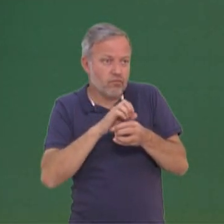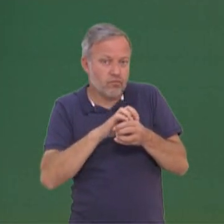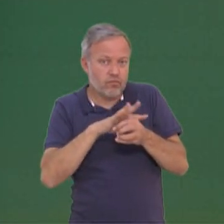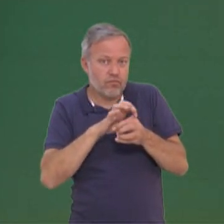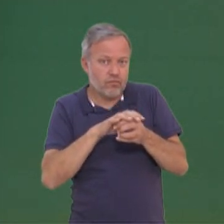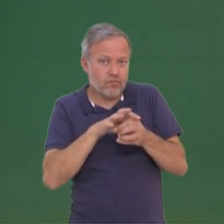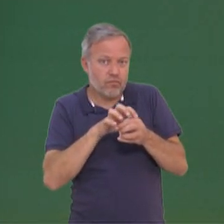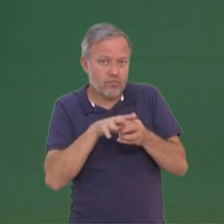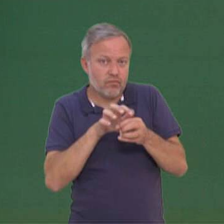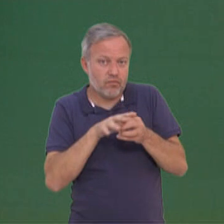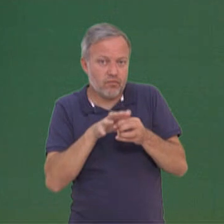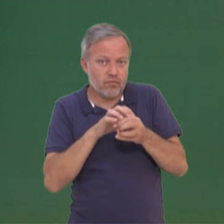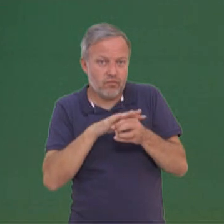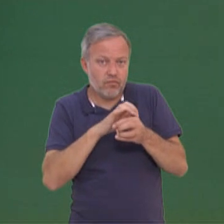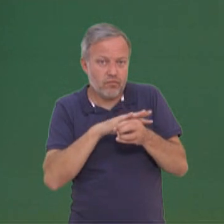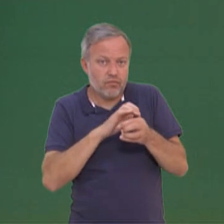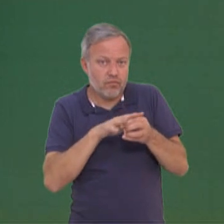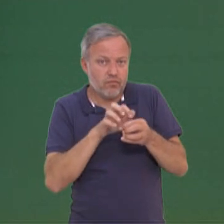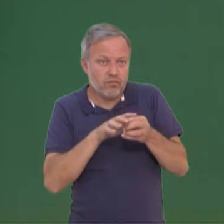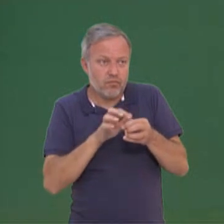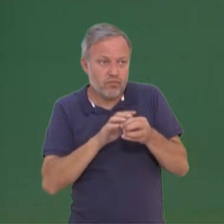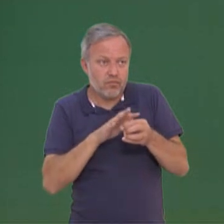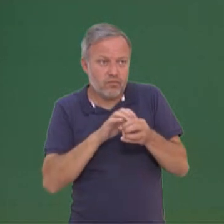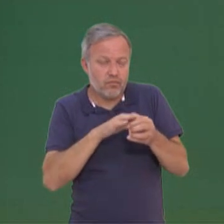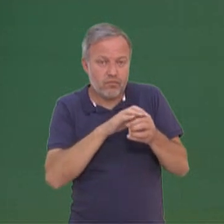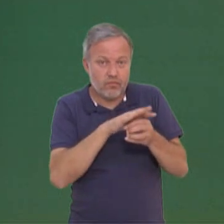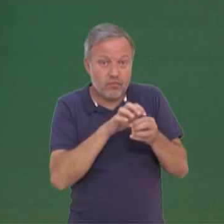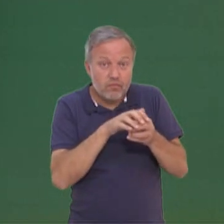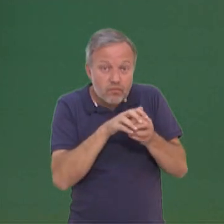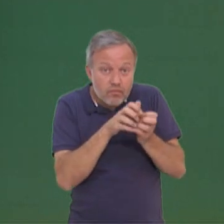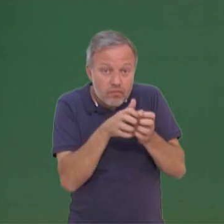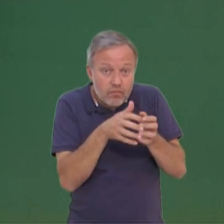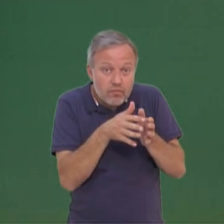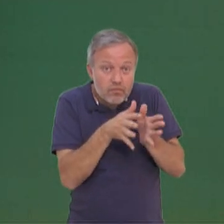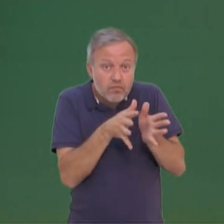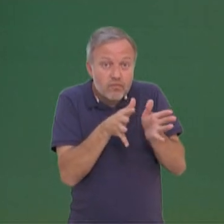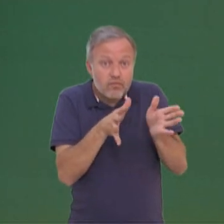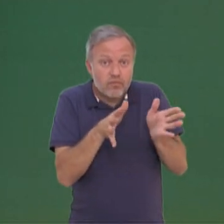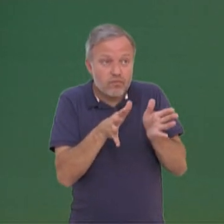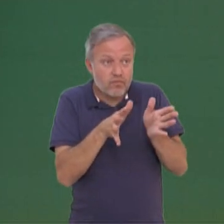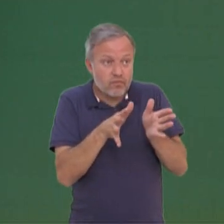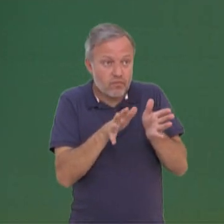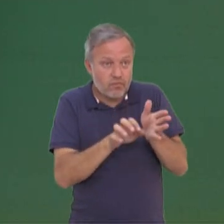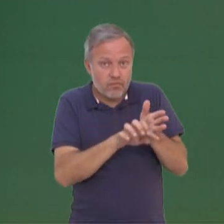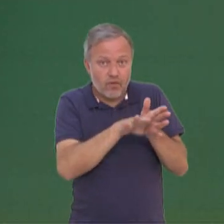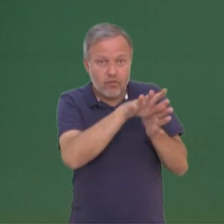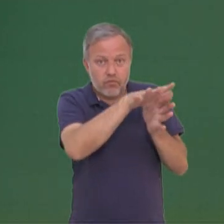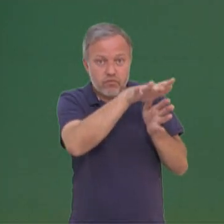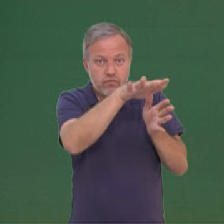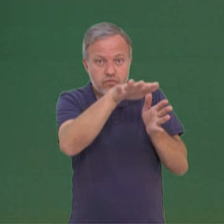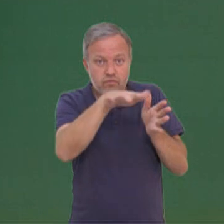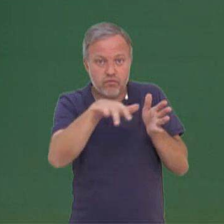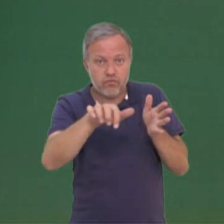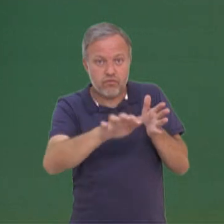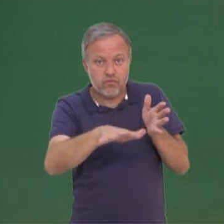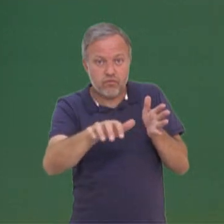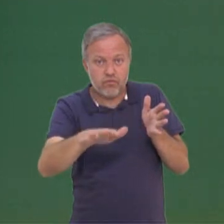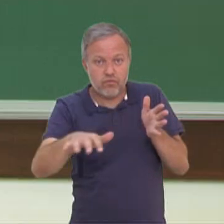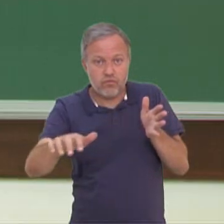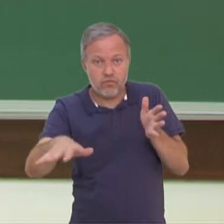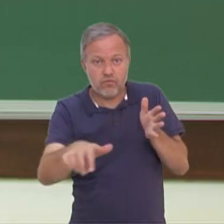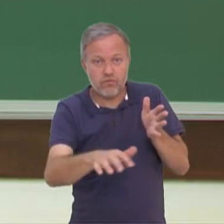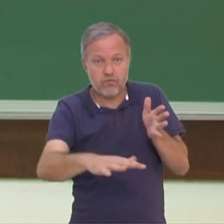esporos, essas bolsas se abrem, e os esporos com flagelo saem nadando pelo ambiente